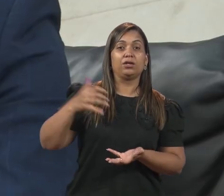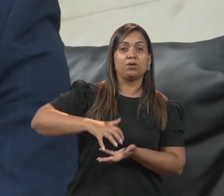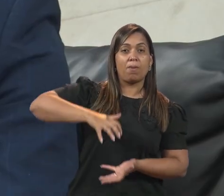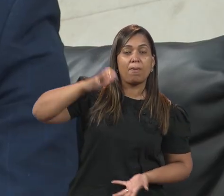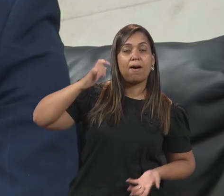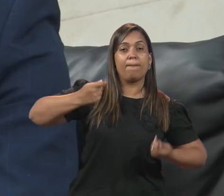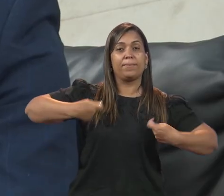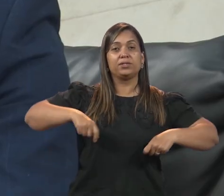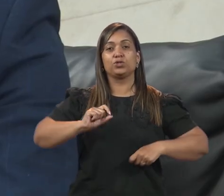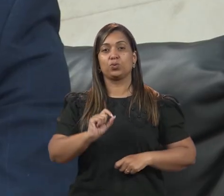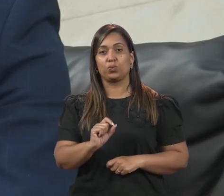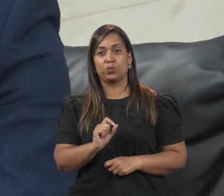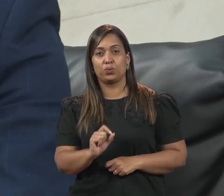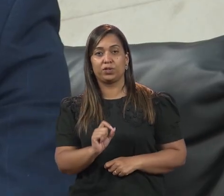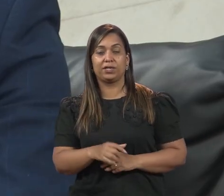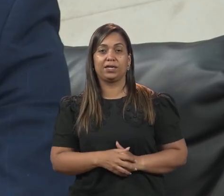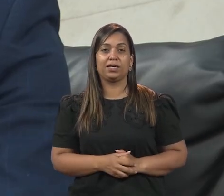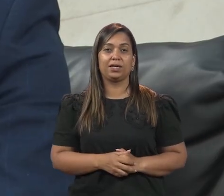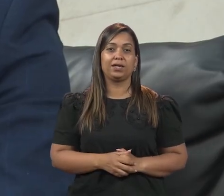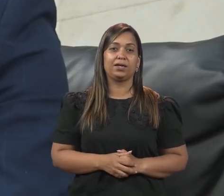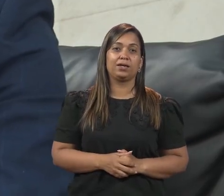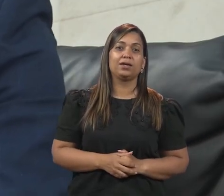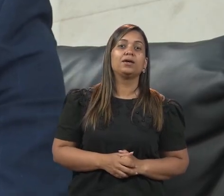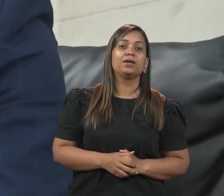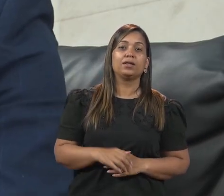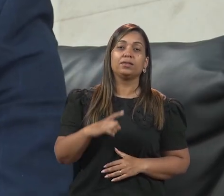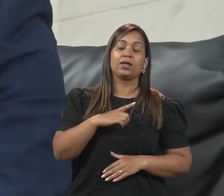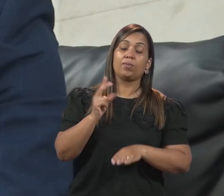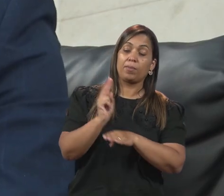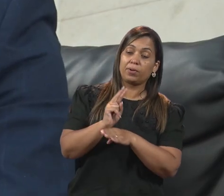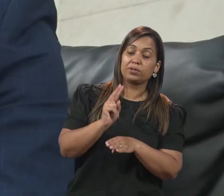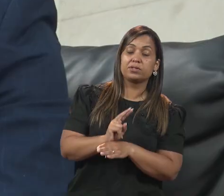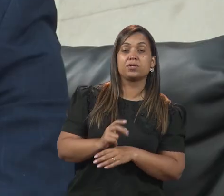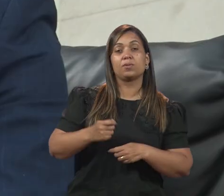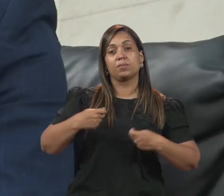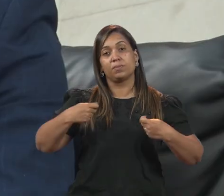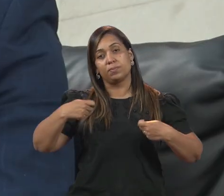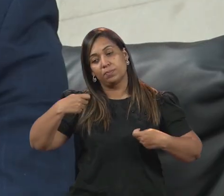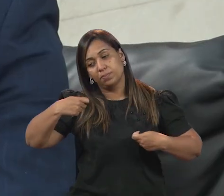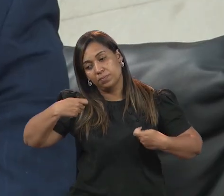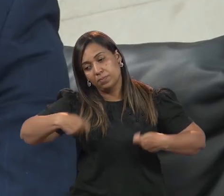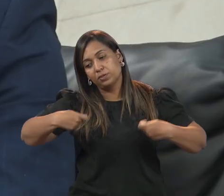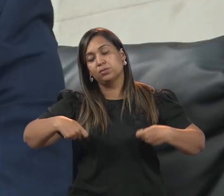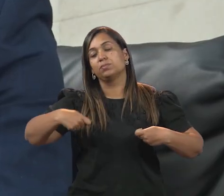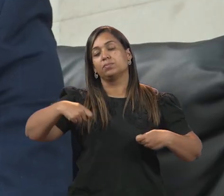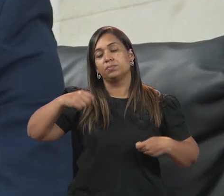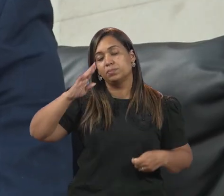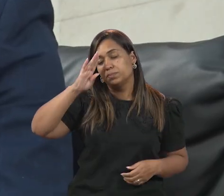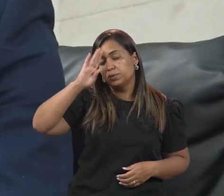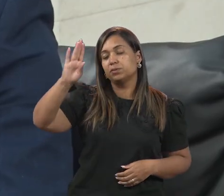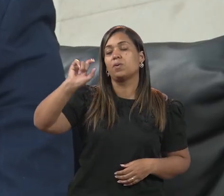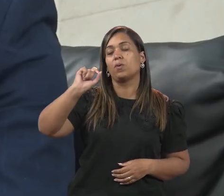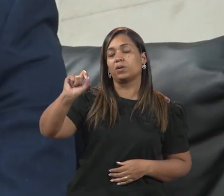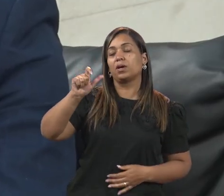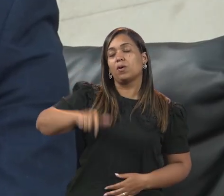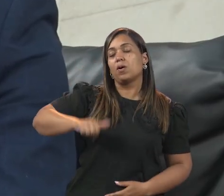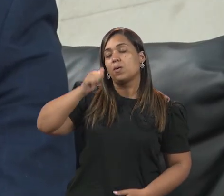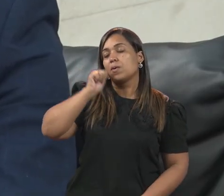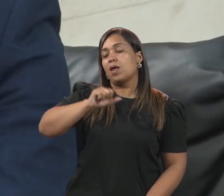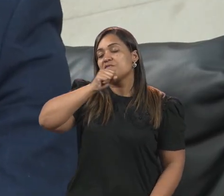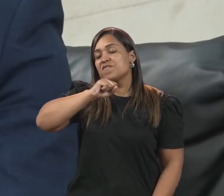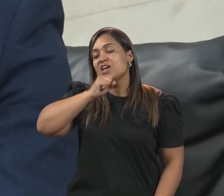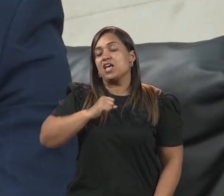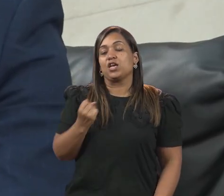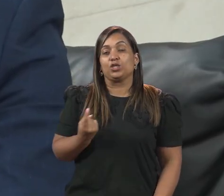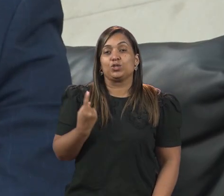é necessário que haja uma grande proteção, principalmente quando se trata de uma pessoa que convive sozinha, como o caso que eu